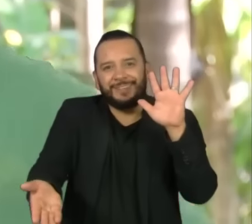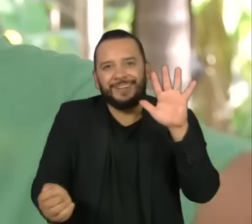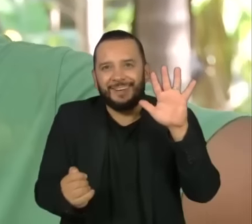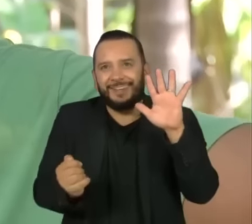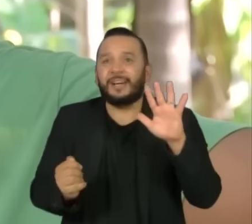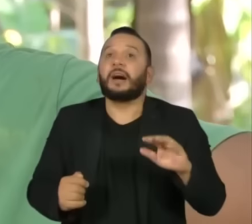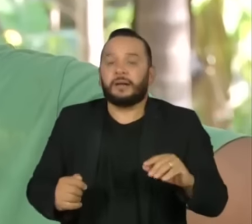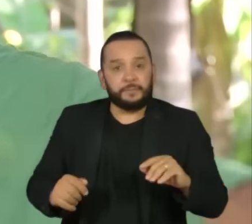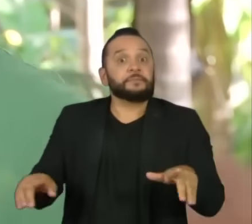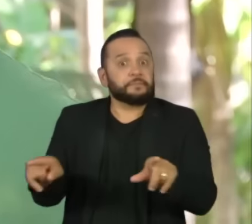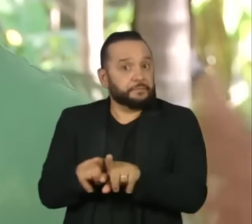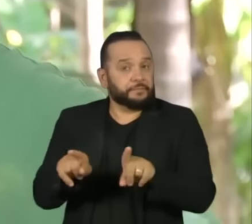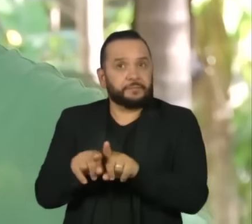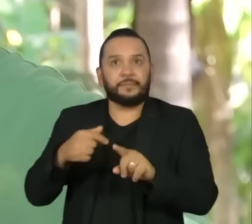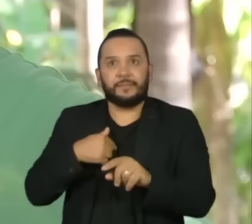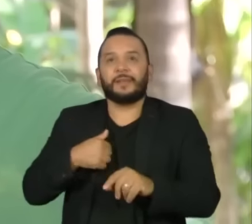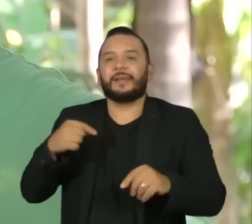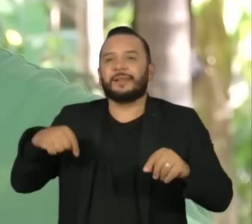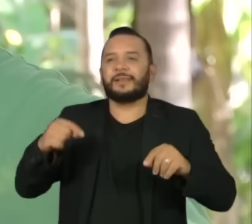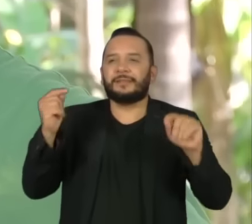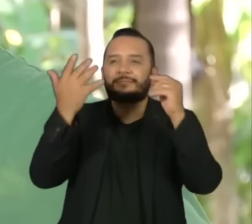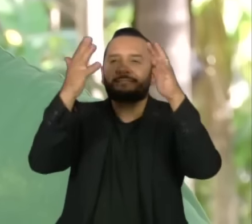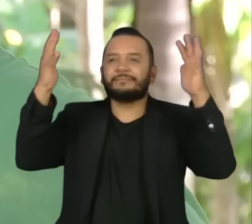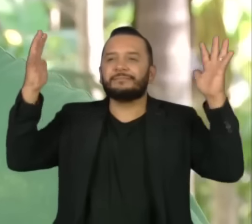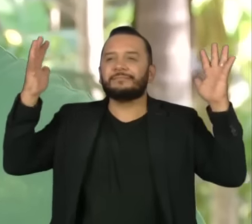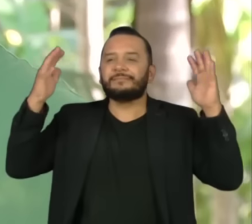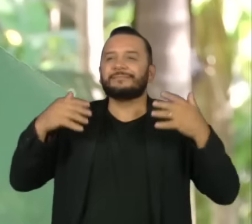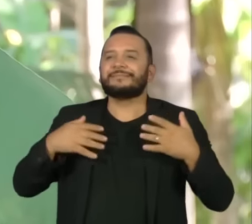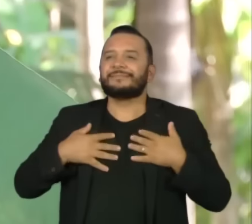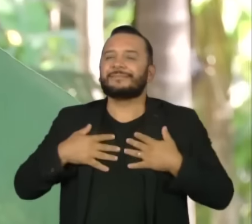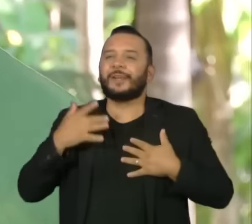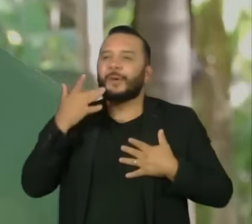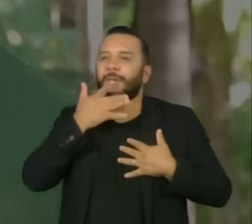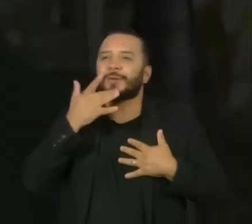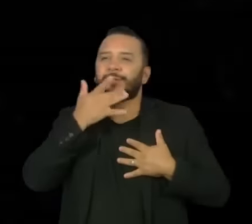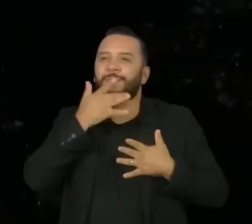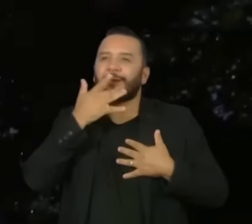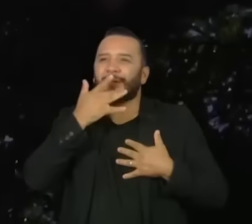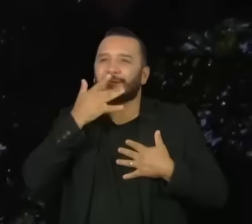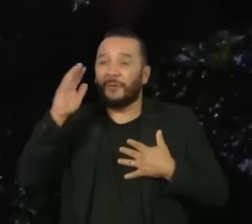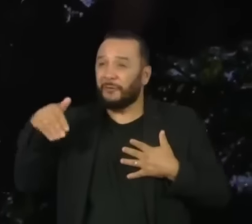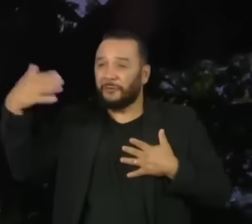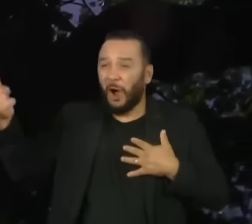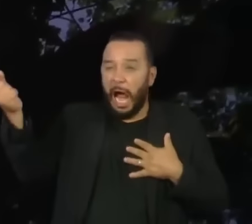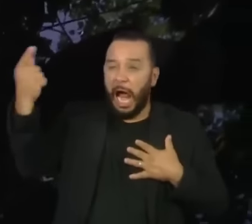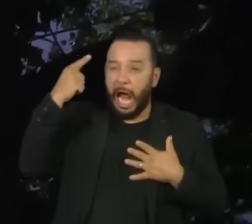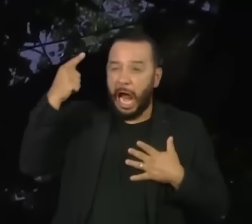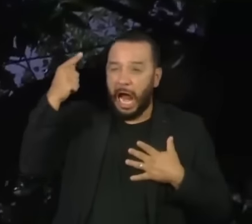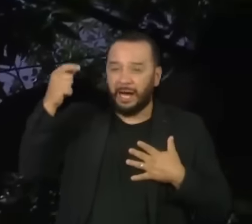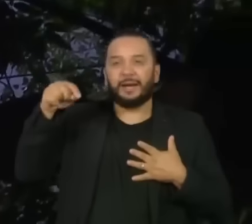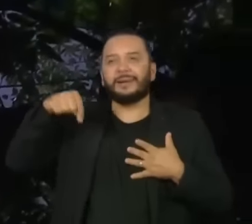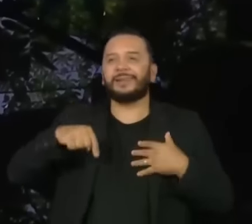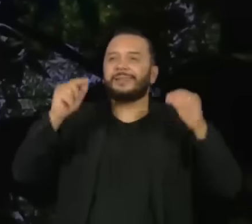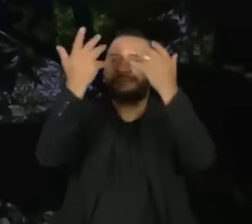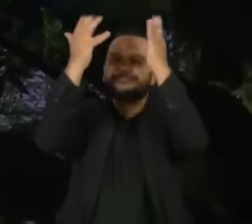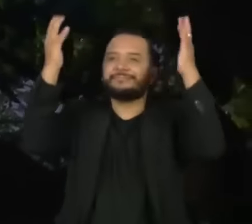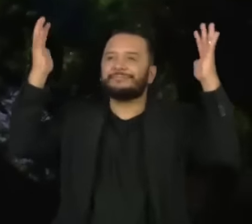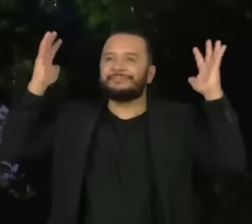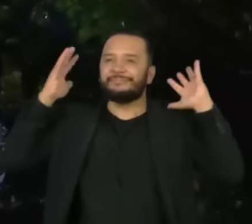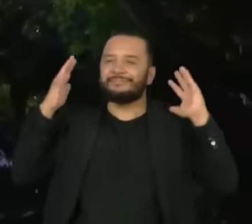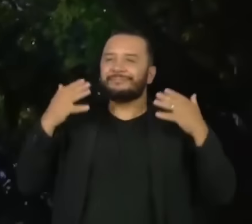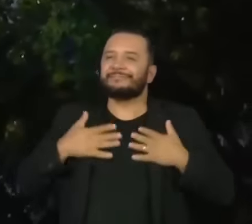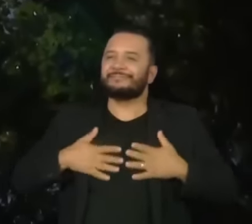temperatura daqui para uma área aberta, você pode sentir que é pelo menos de 10 graus. Né? Então, a gente traz carbono, né? A gente incorpora carbono